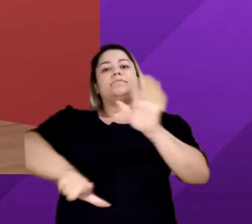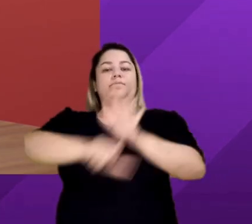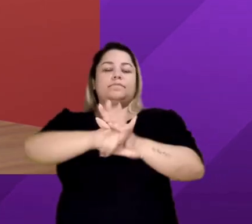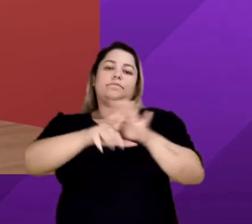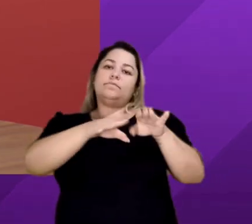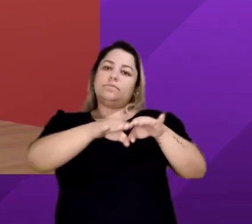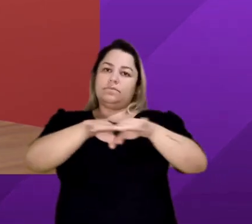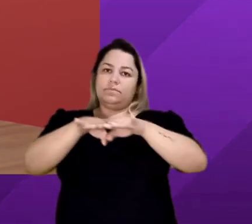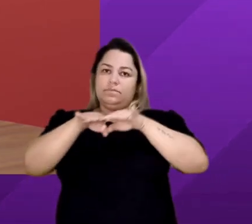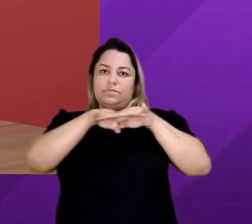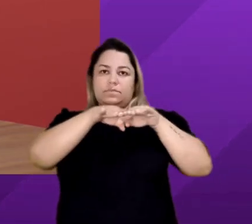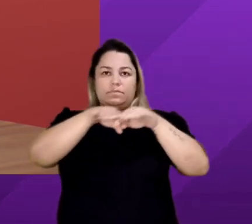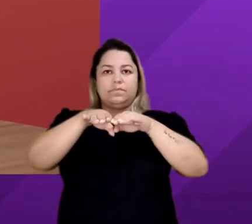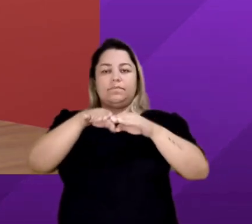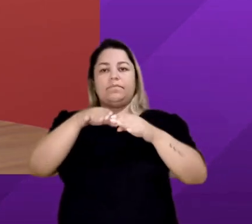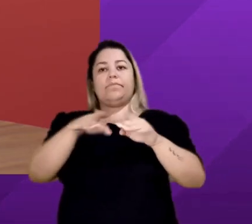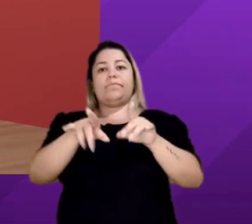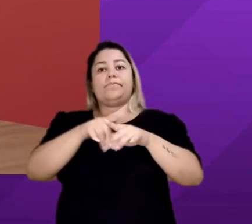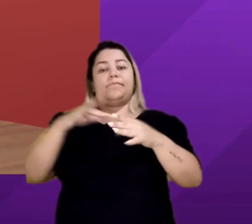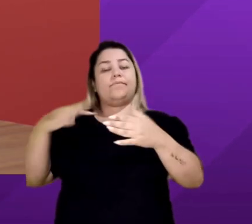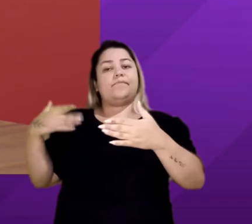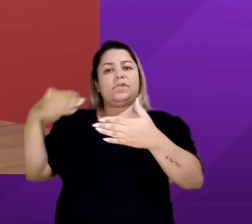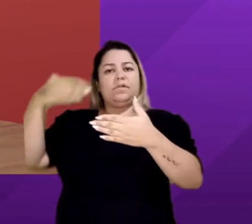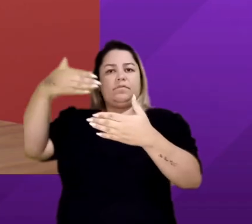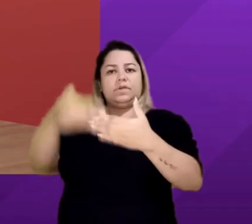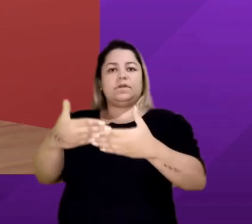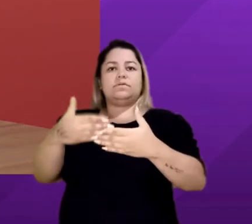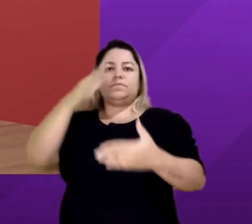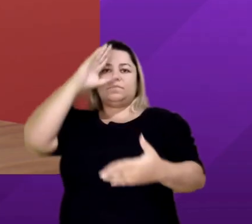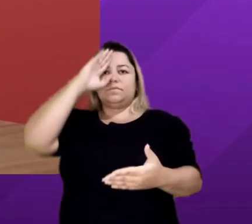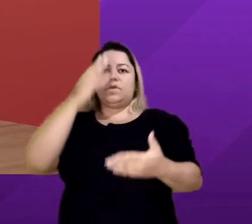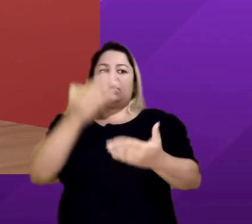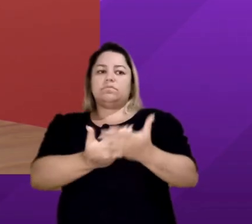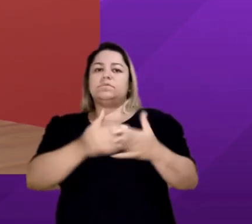igualdade, isso tudo é avanço, né? E como otimista que sou,